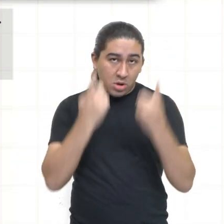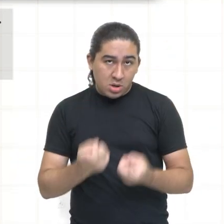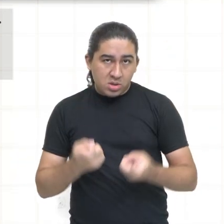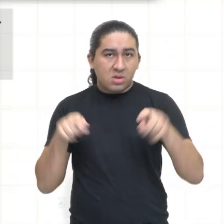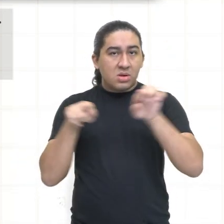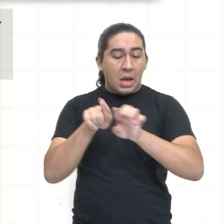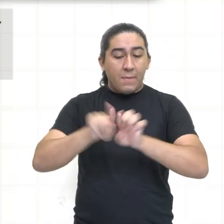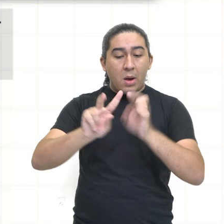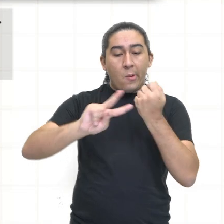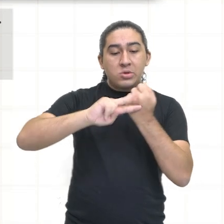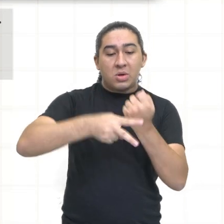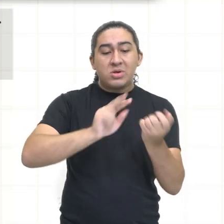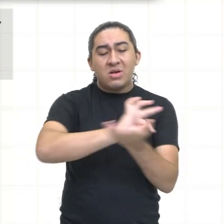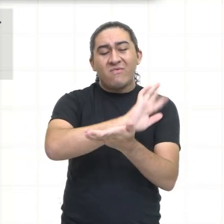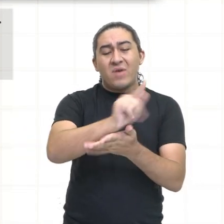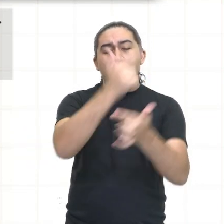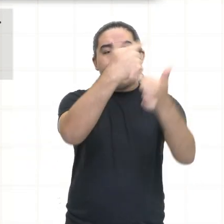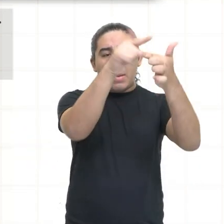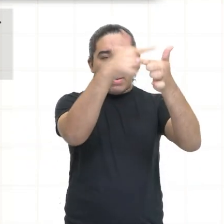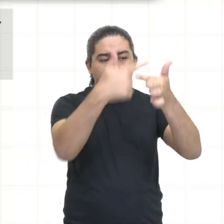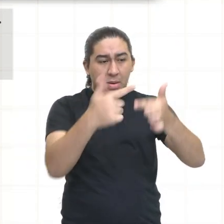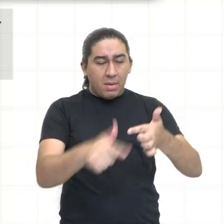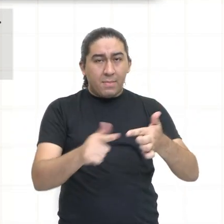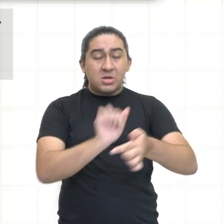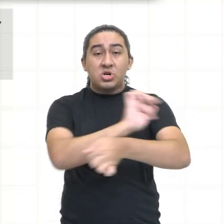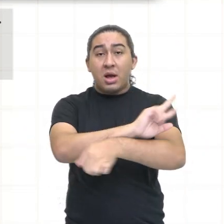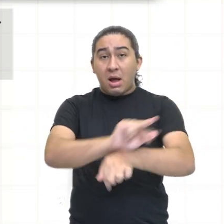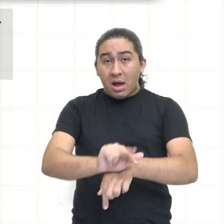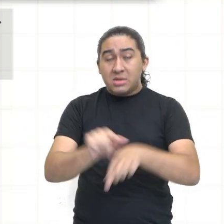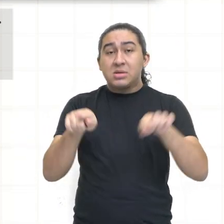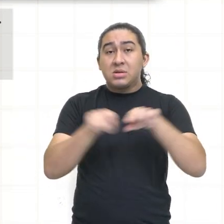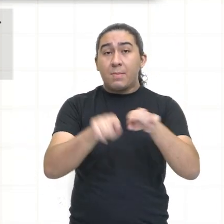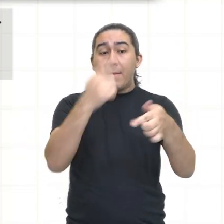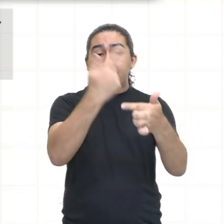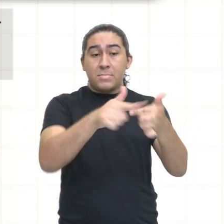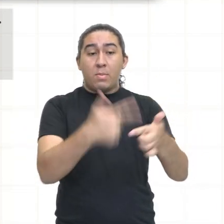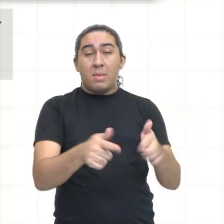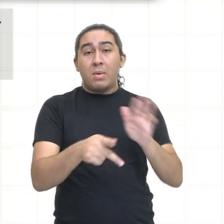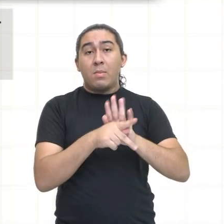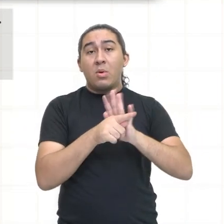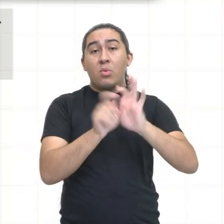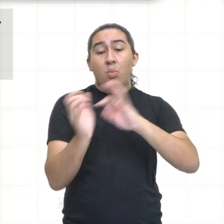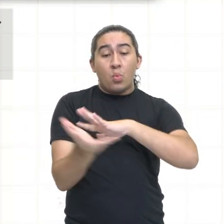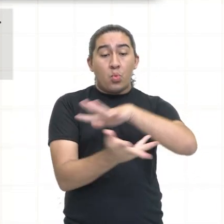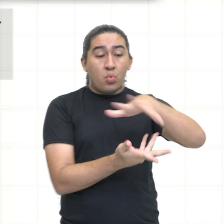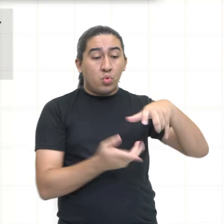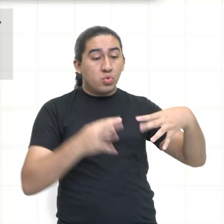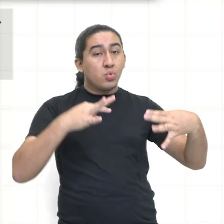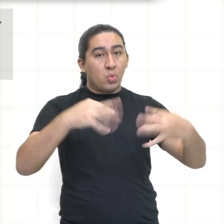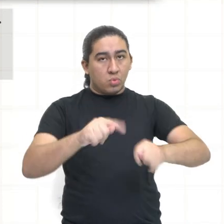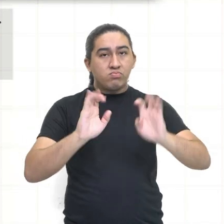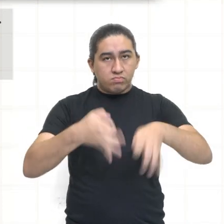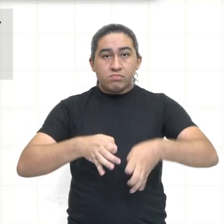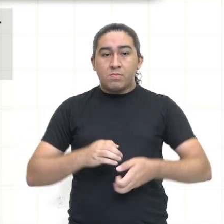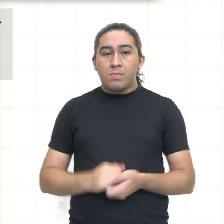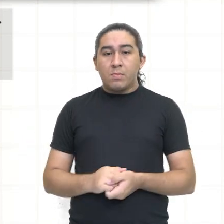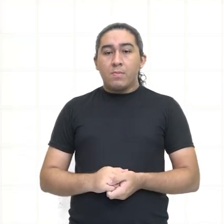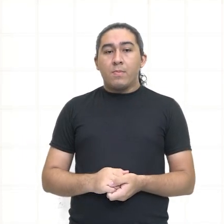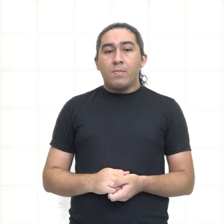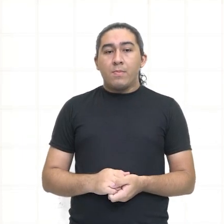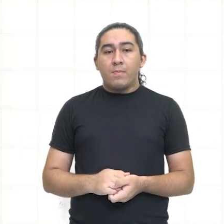agressiva, que ocasionou ali vários problemas raciais e também vários problemas no mundo inteiro,